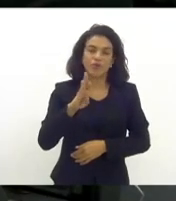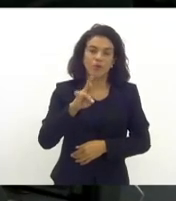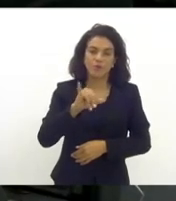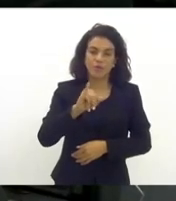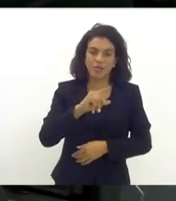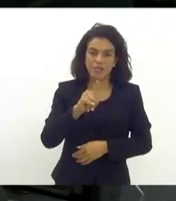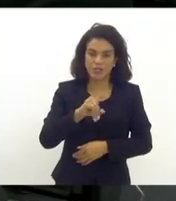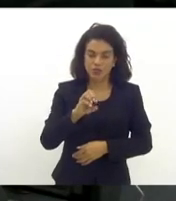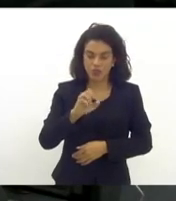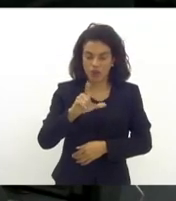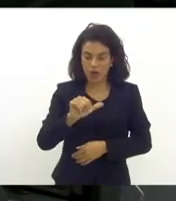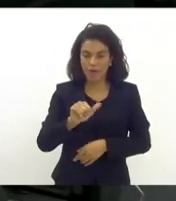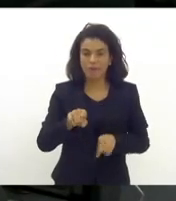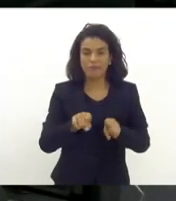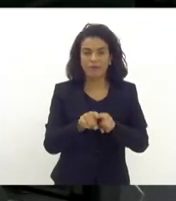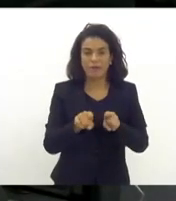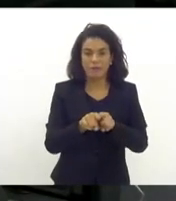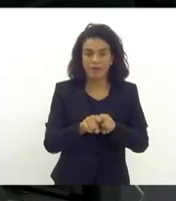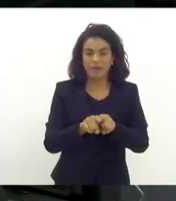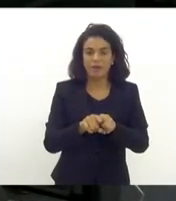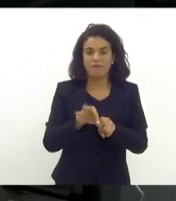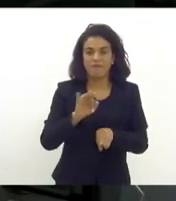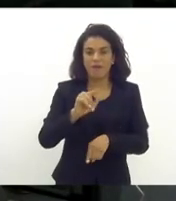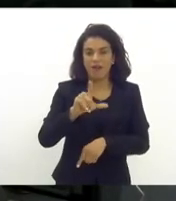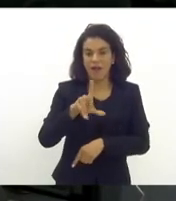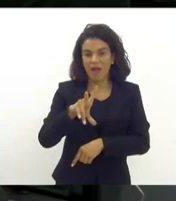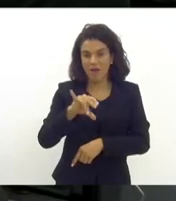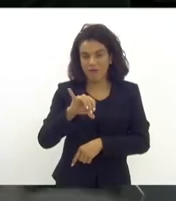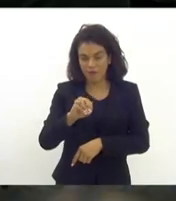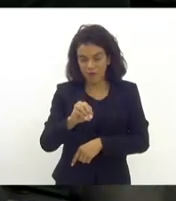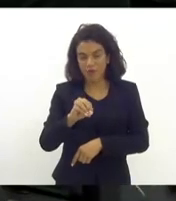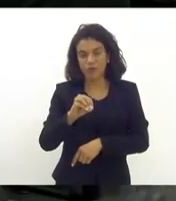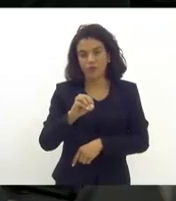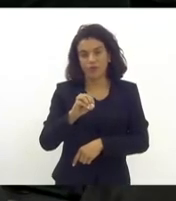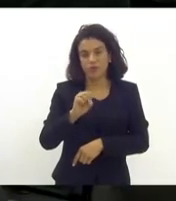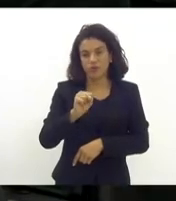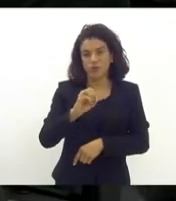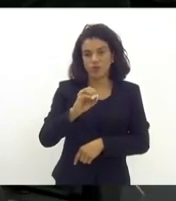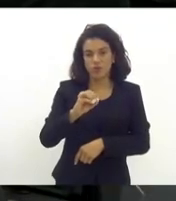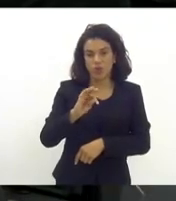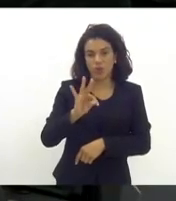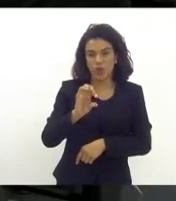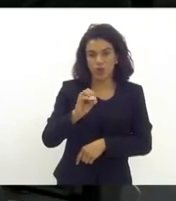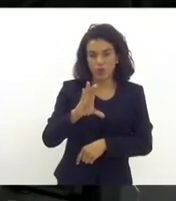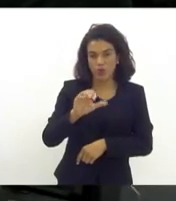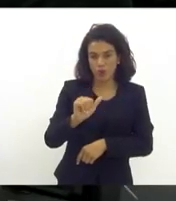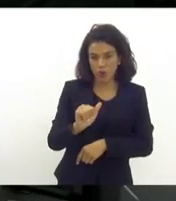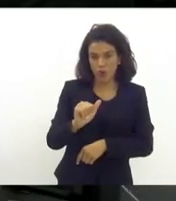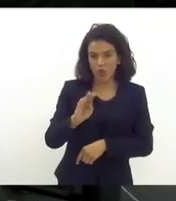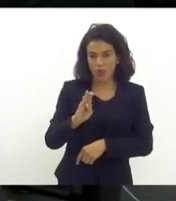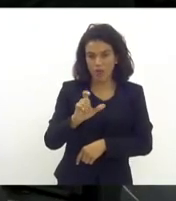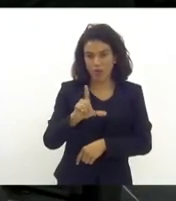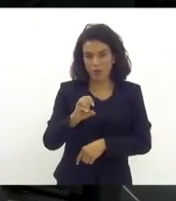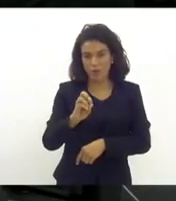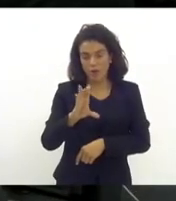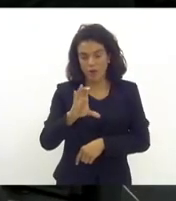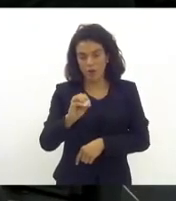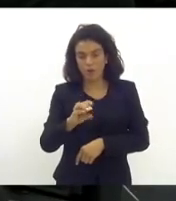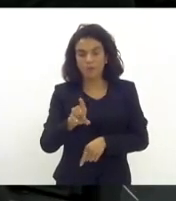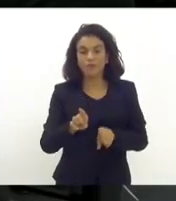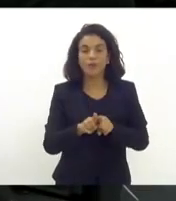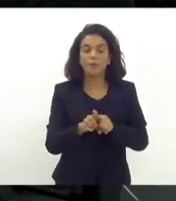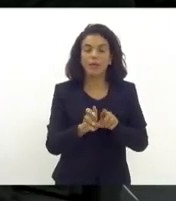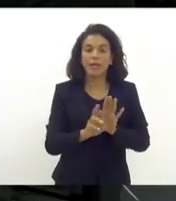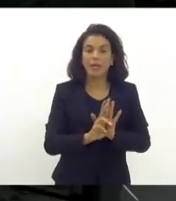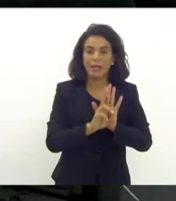do só toca bloco e cortejo da Virada Luan tá já representando o mandato